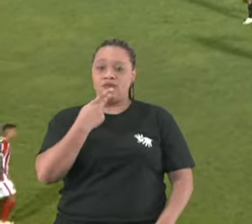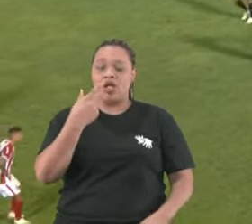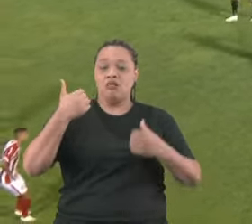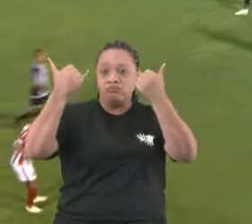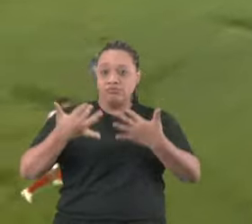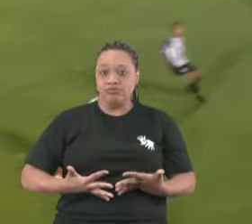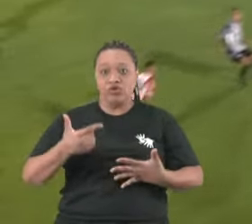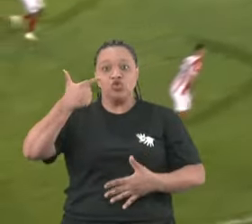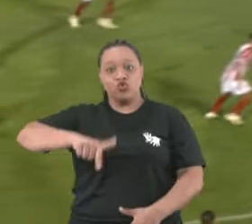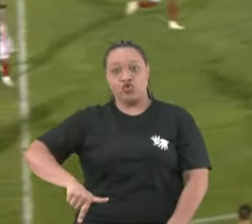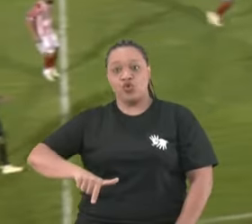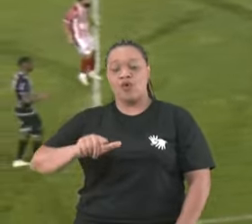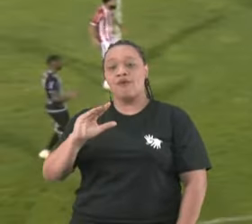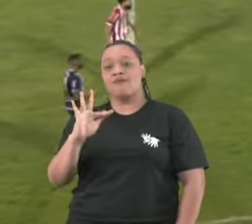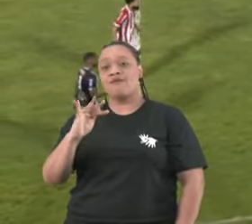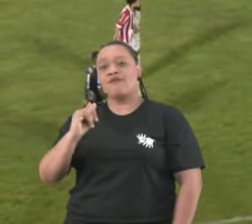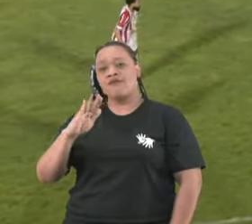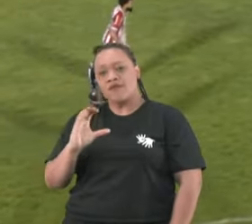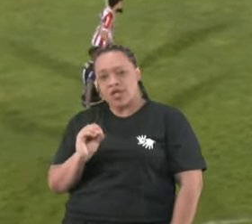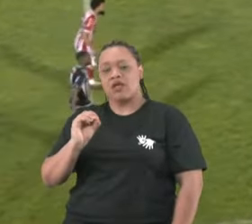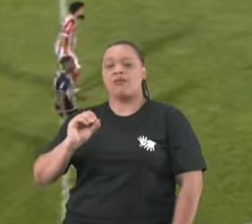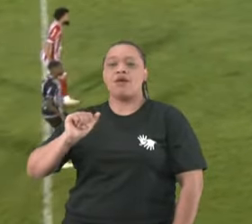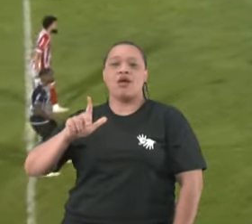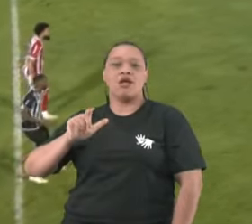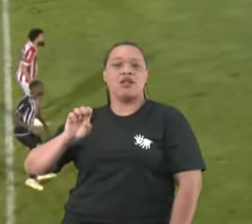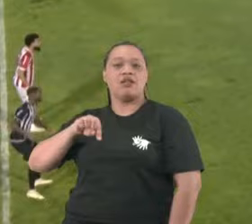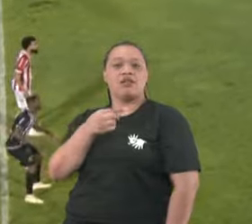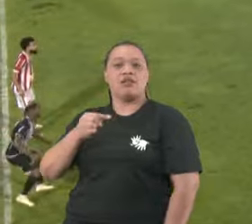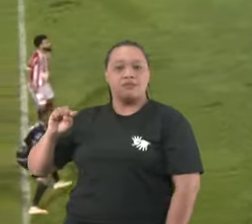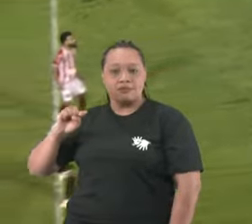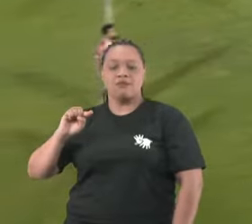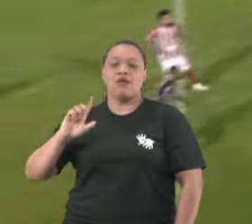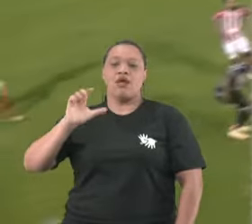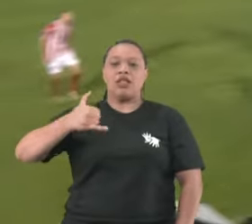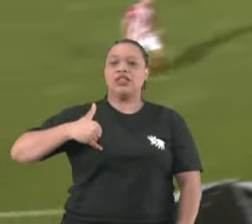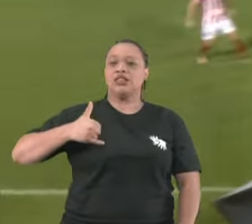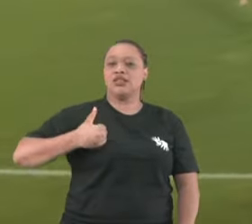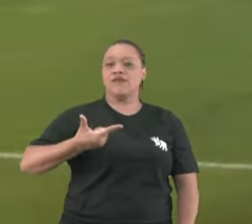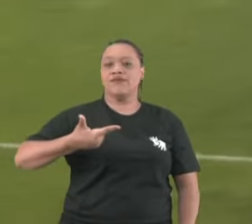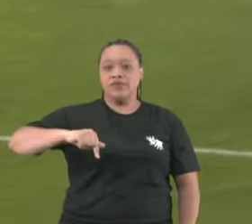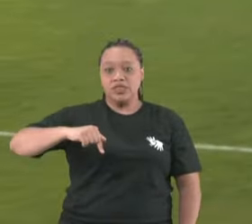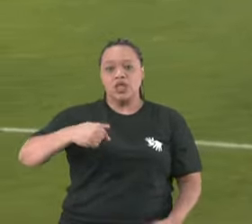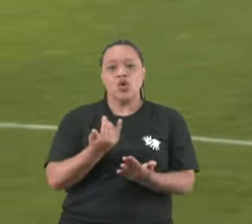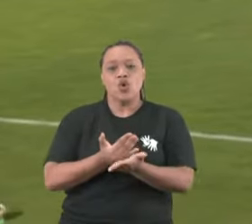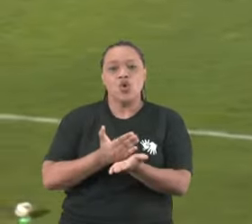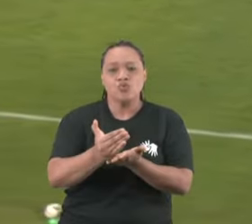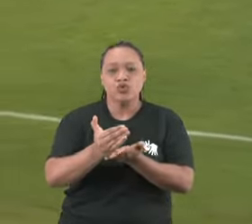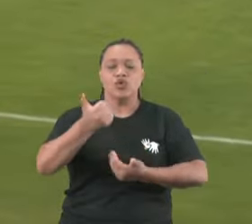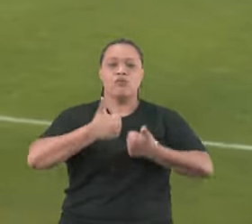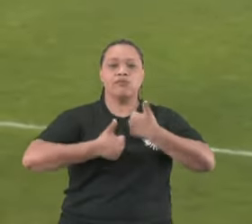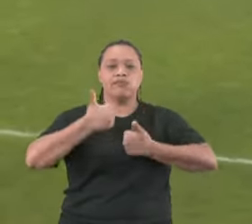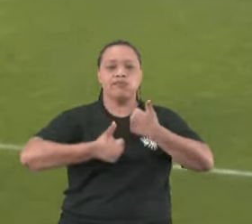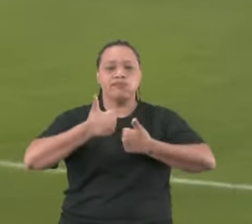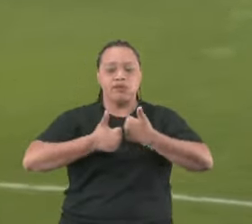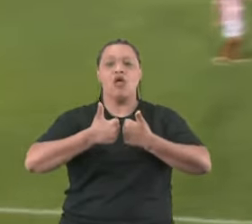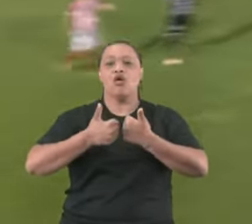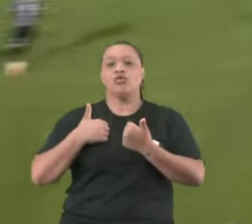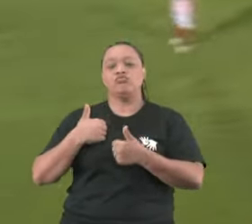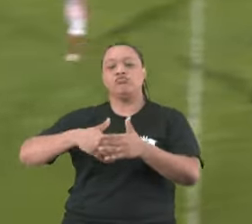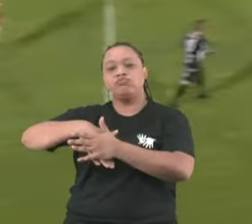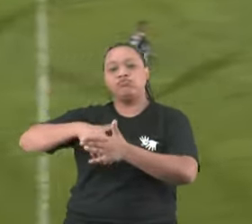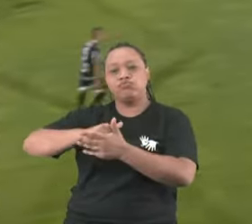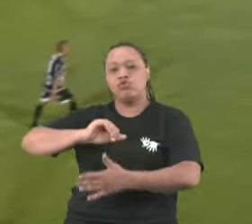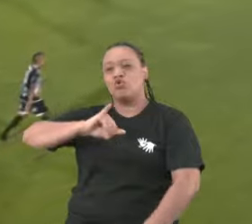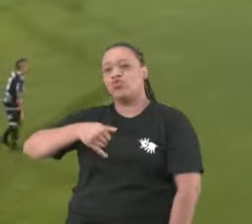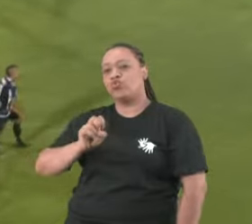mesmo. Fábio Alemão, Fábio Augusto Schimann. Ele que tem 27 anos, começou sua carreira no Juventude em 2014, já